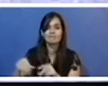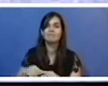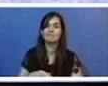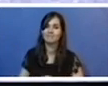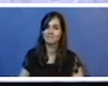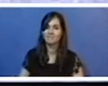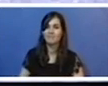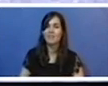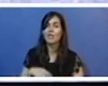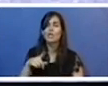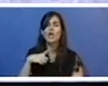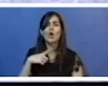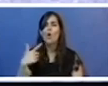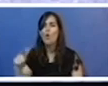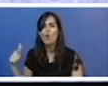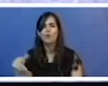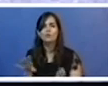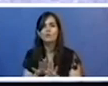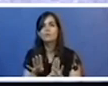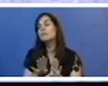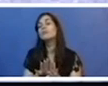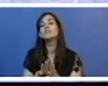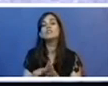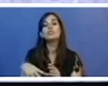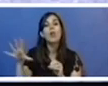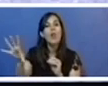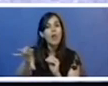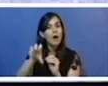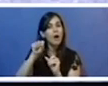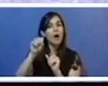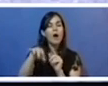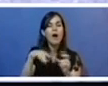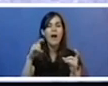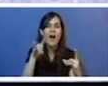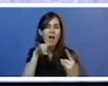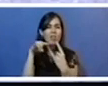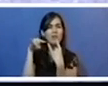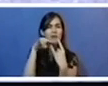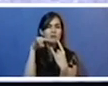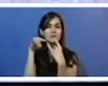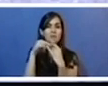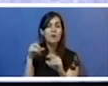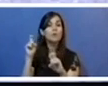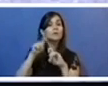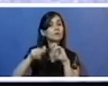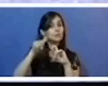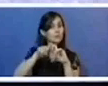que também têm essas glândulas, tem a função de atração sexual e demarcação de território.